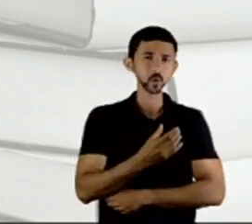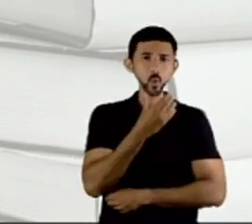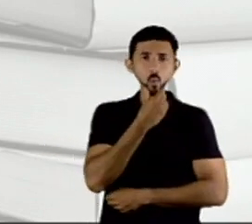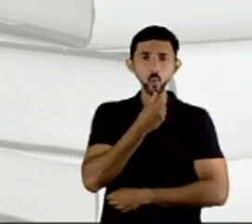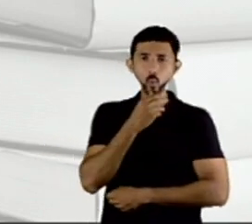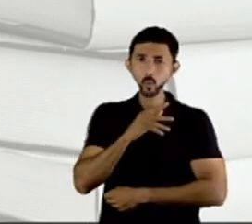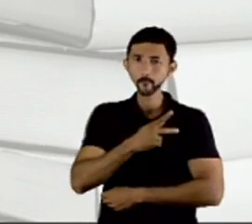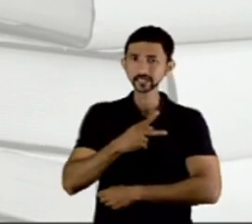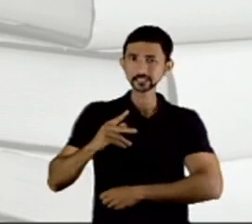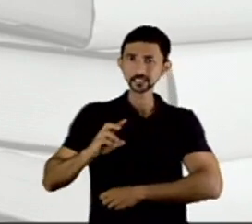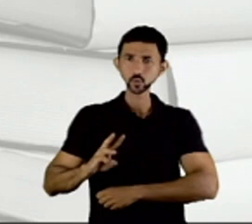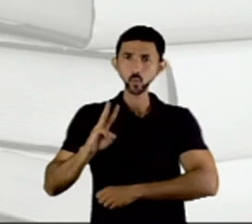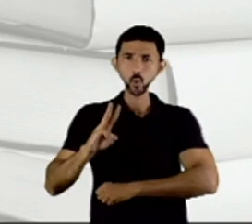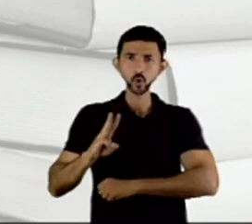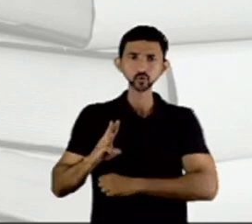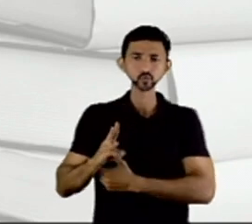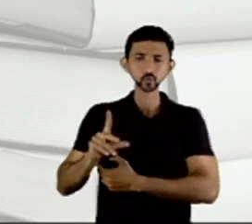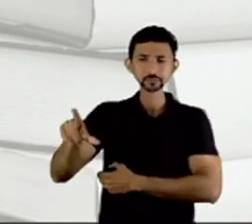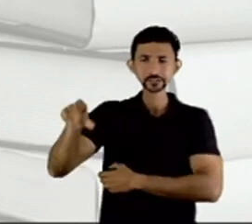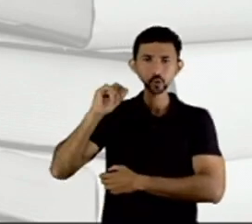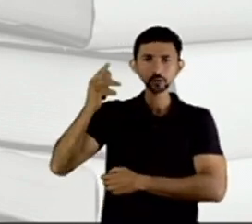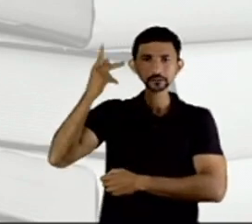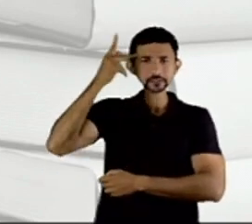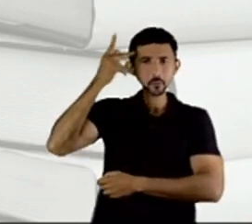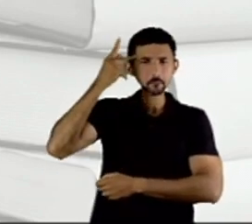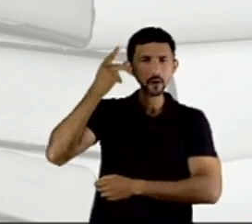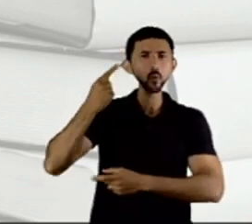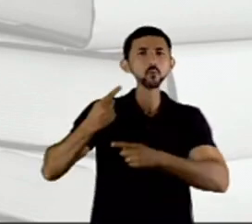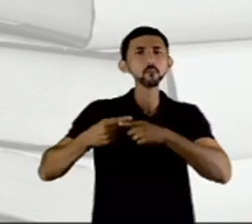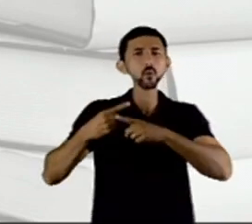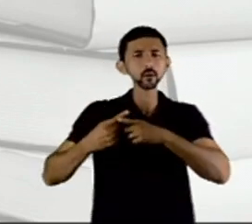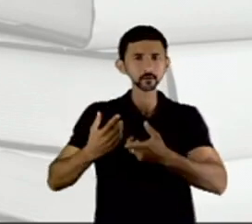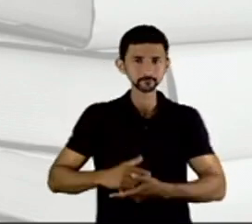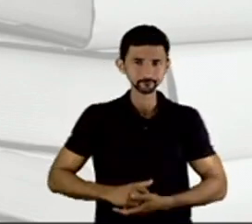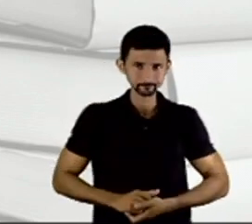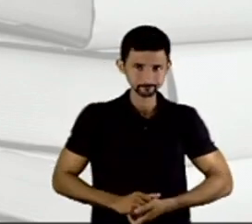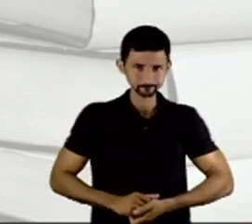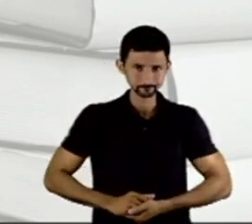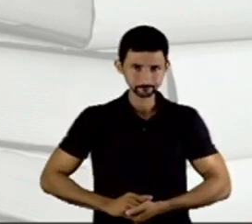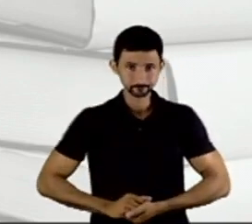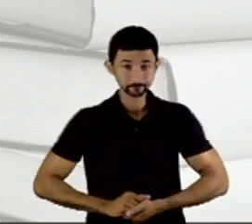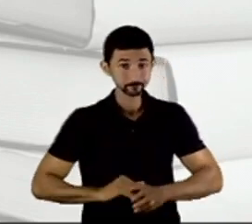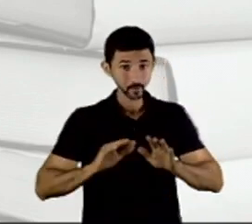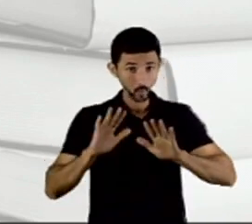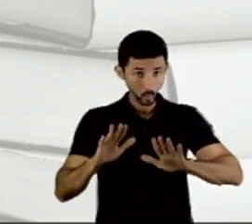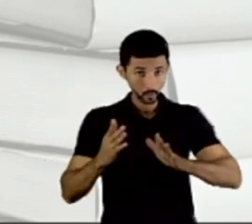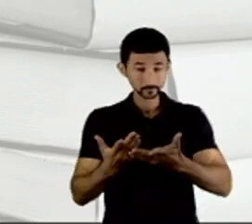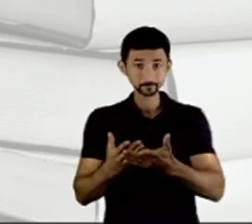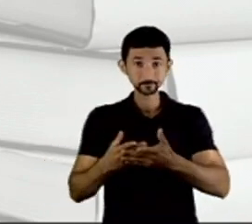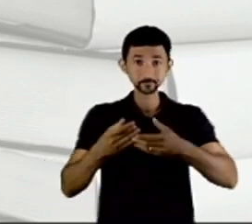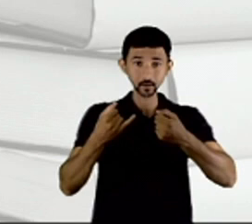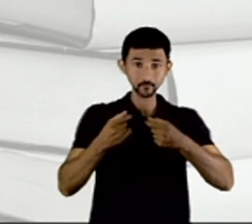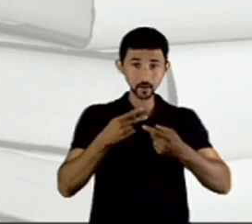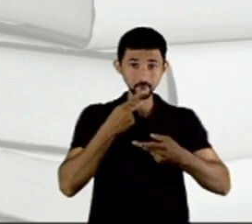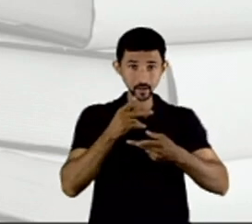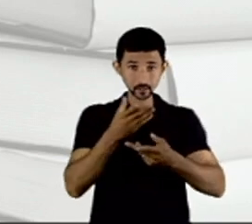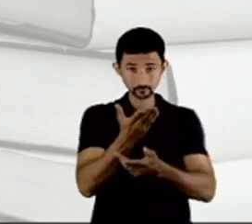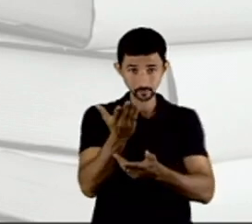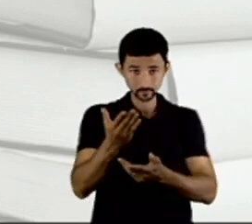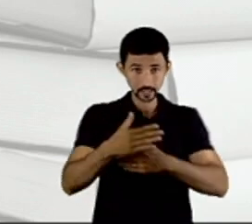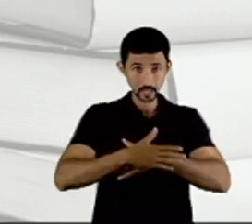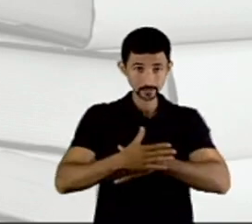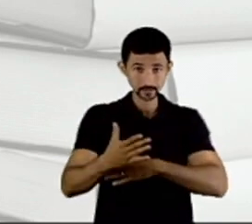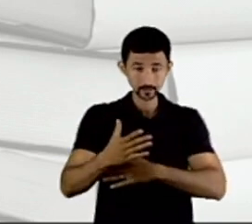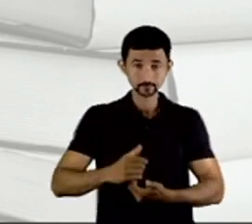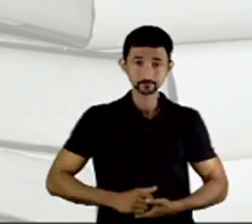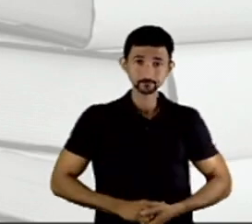indica novamente um candidato de São Paulo? Gente, é o que eu falo sempre para vocês em sala de